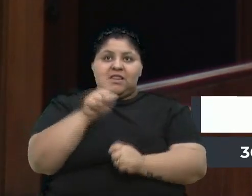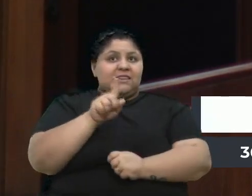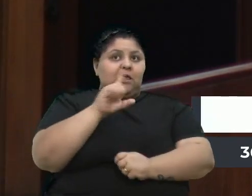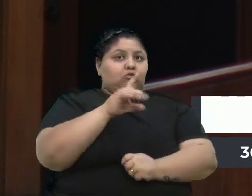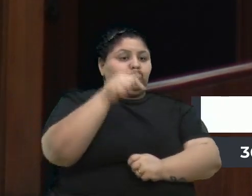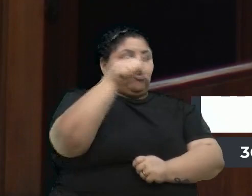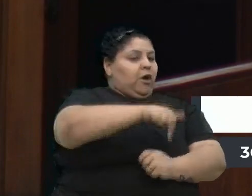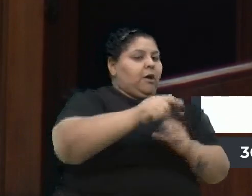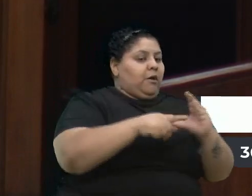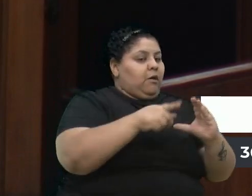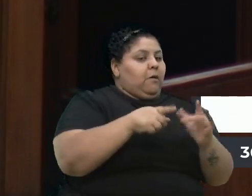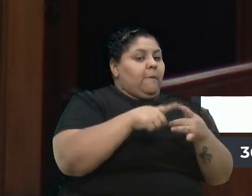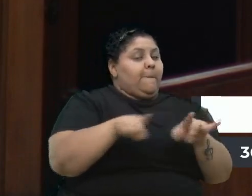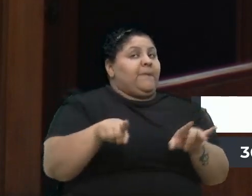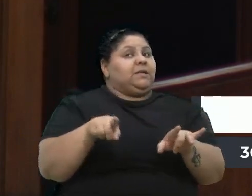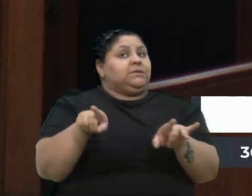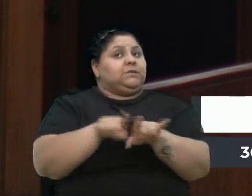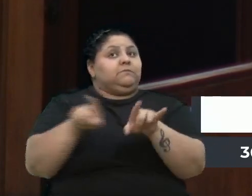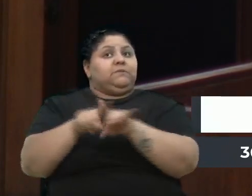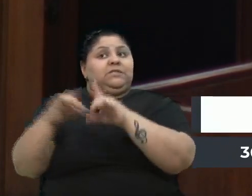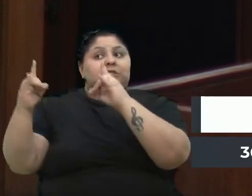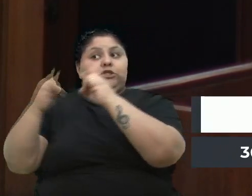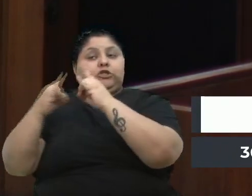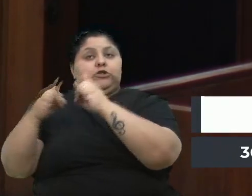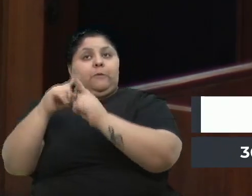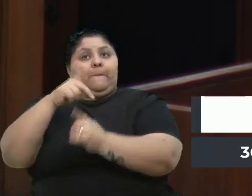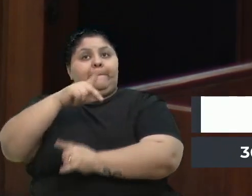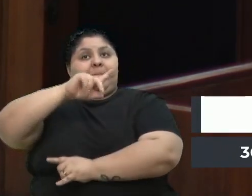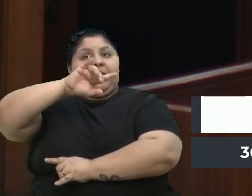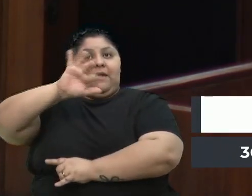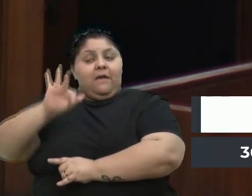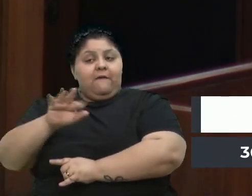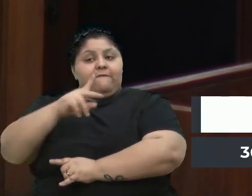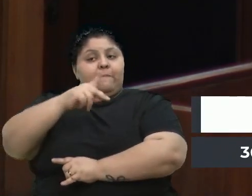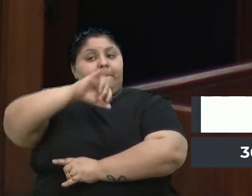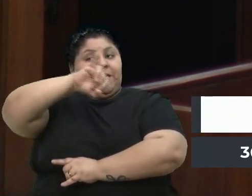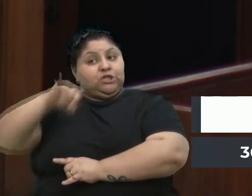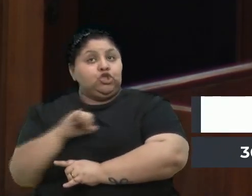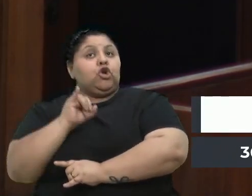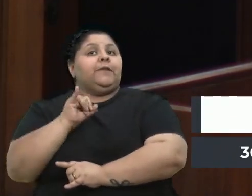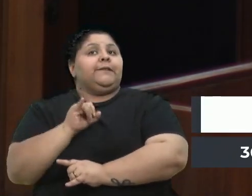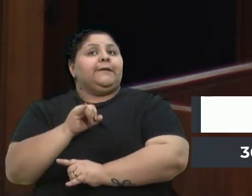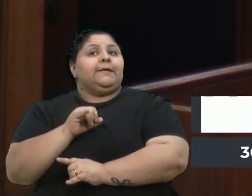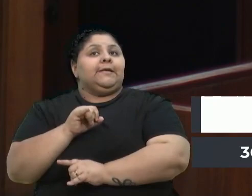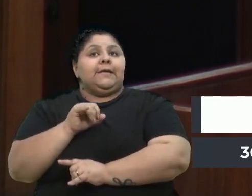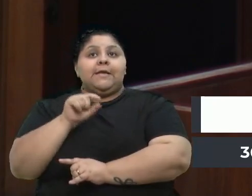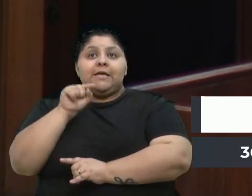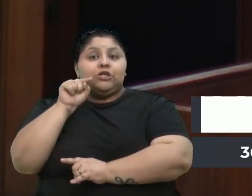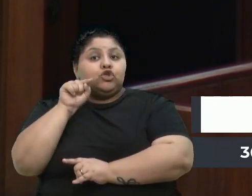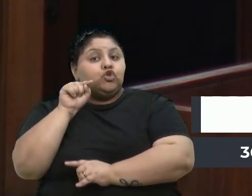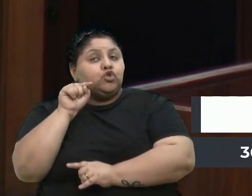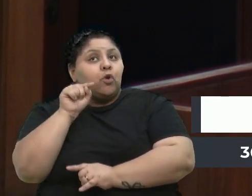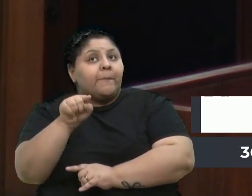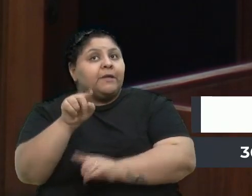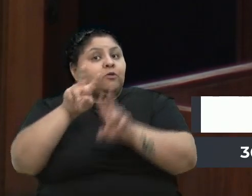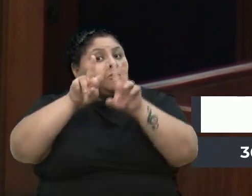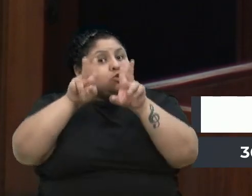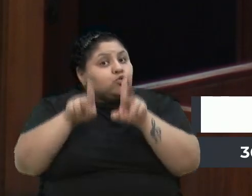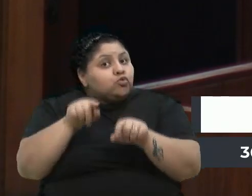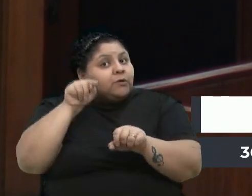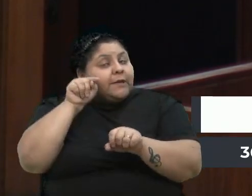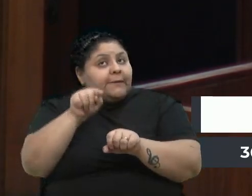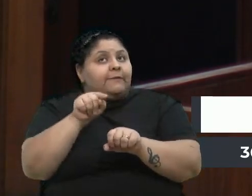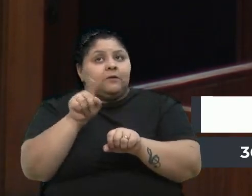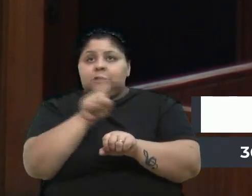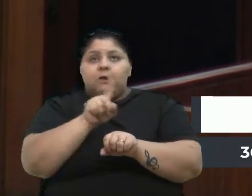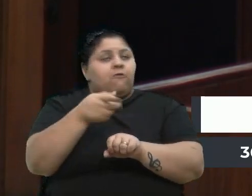essa casa, mas por entidades, pessoas físicas, pessoas jurídicas. É sobre isso que nós estamos falando. Nós não estamos